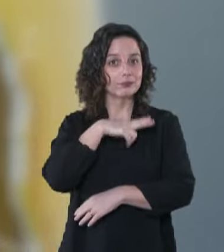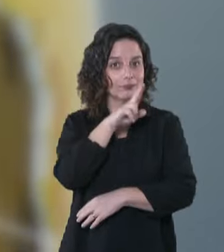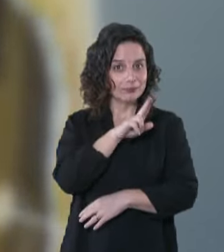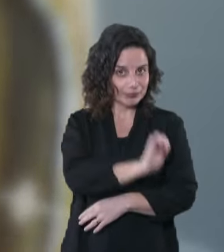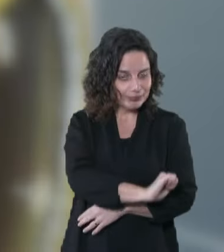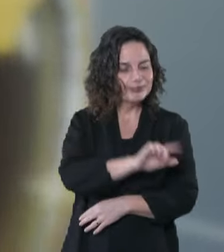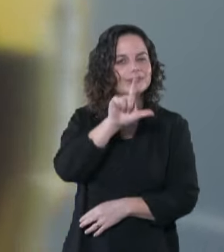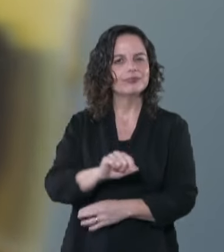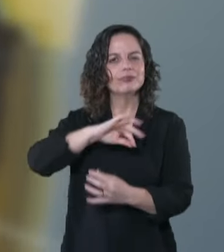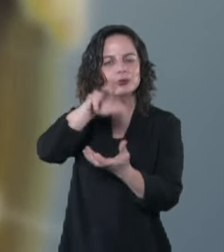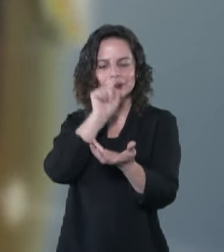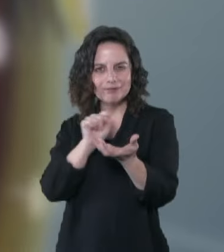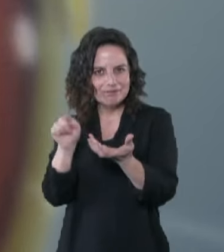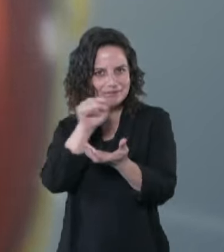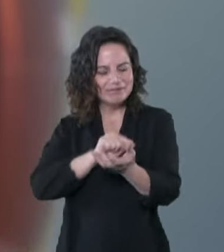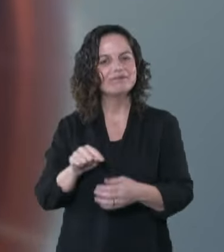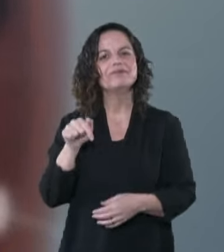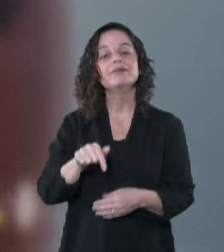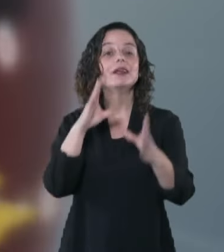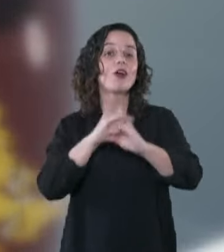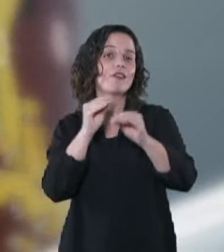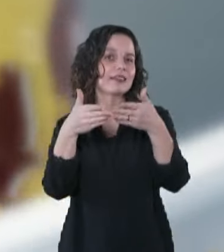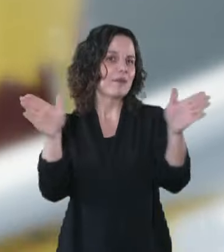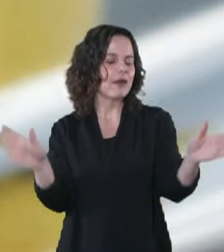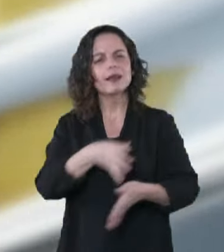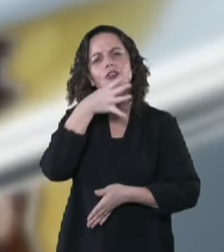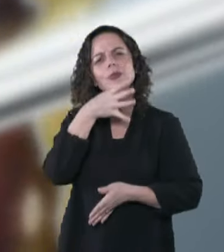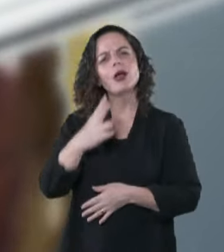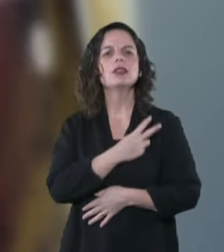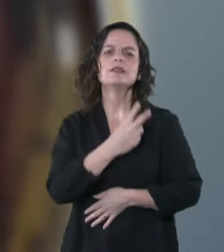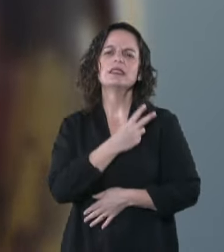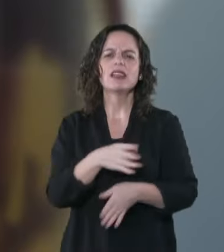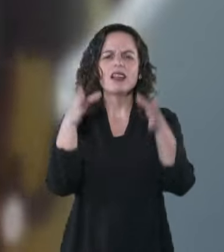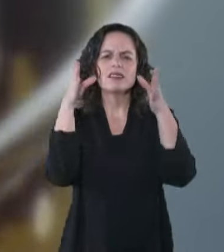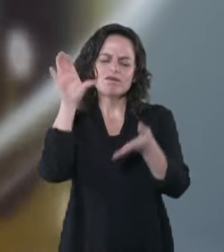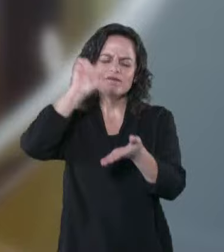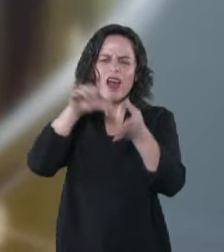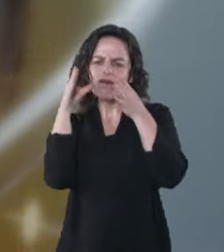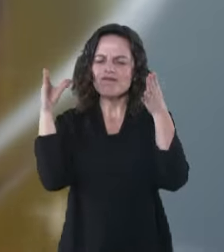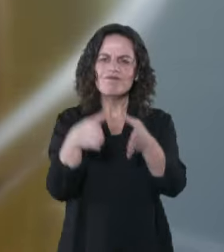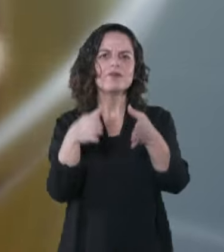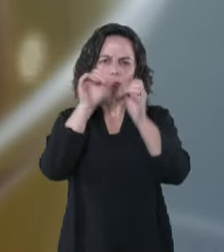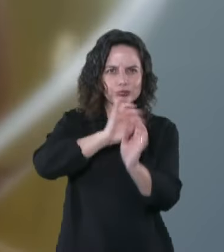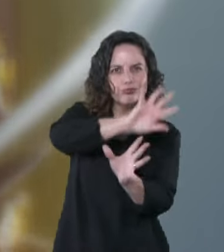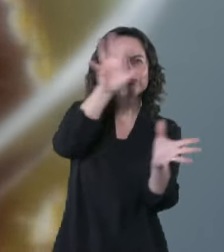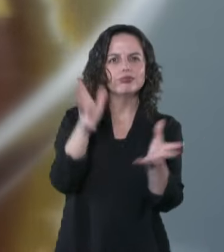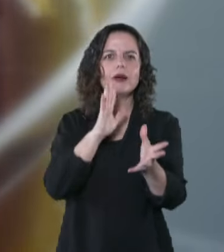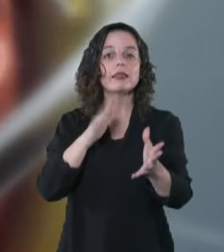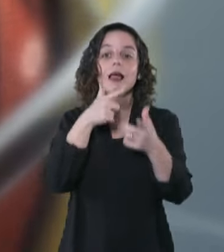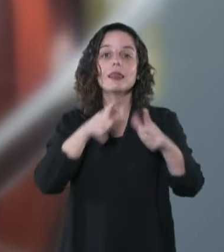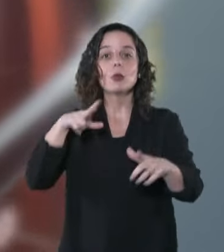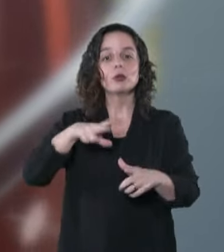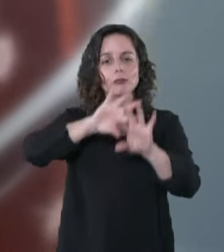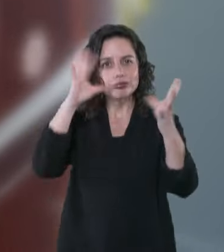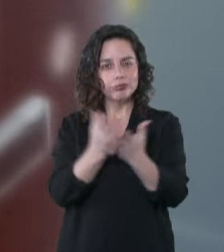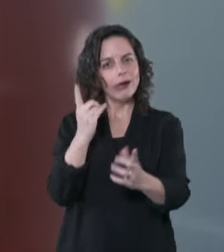e um pouco por todo o mundo. Nas conversas abertas falamos de uma universidade centralizada que permite que a diáspora portuguesa continue a